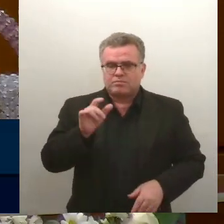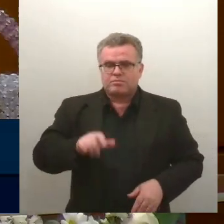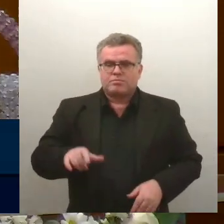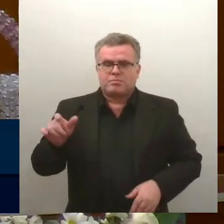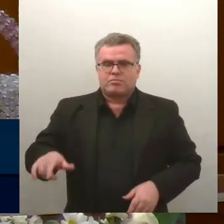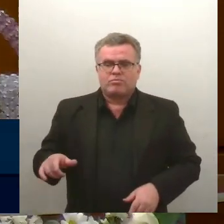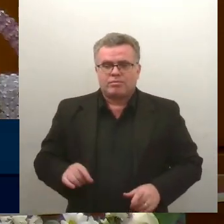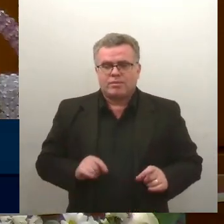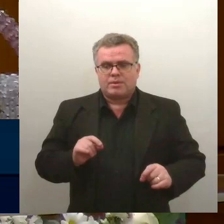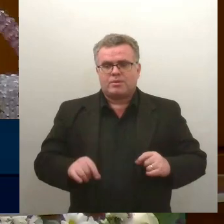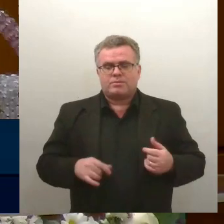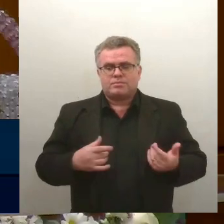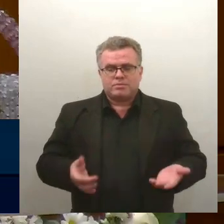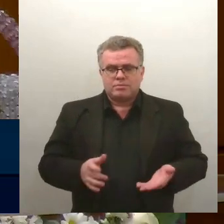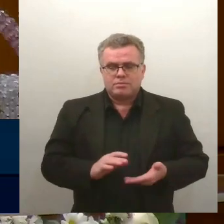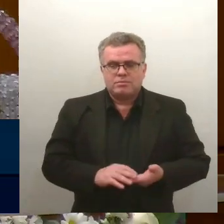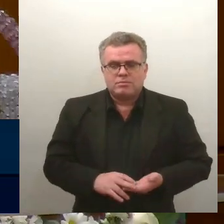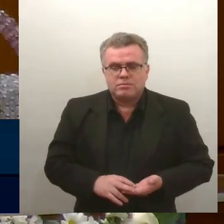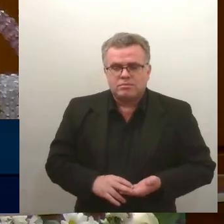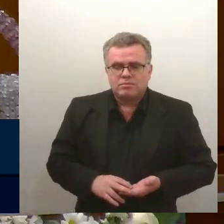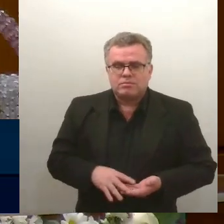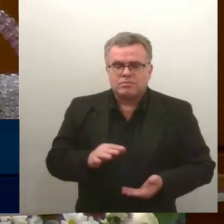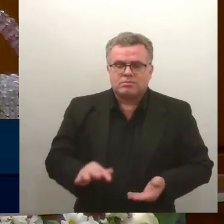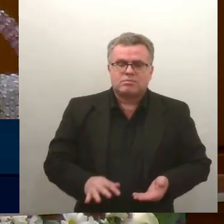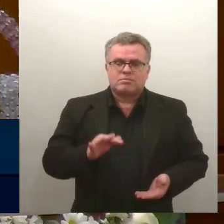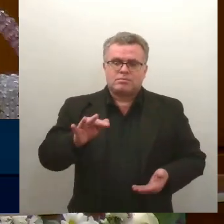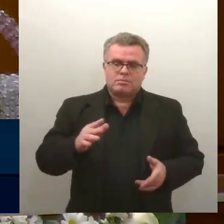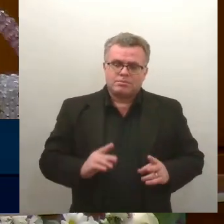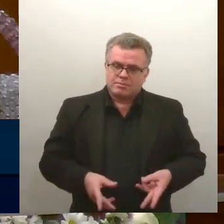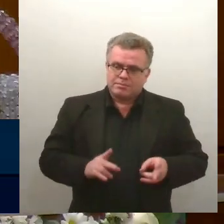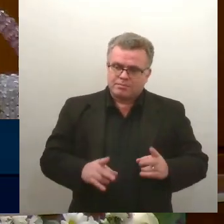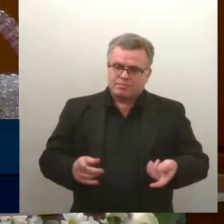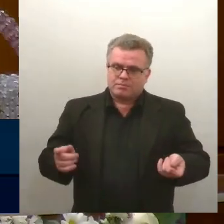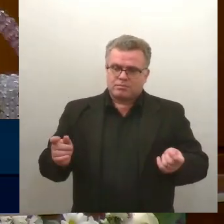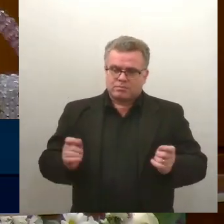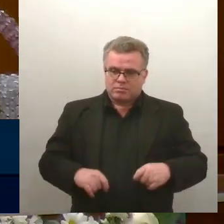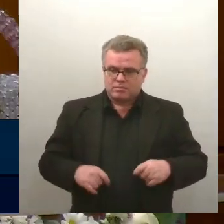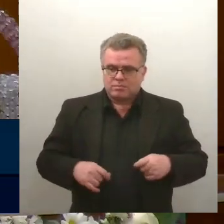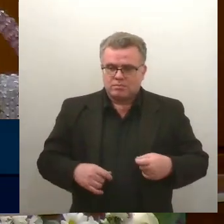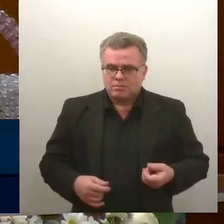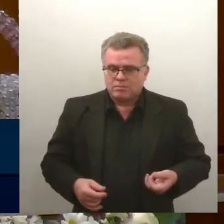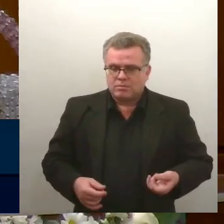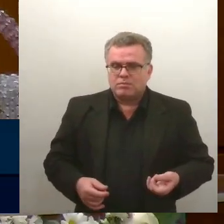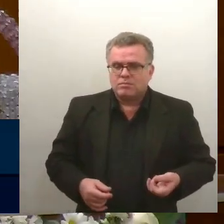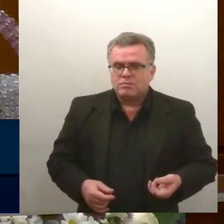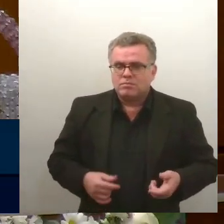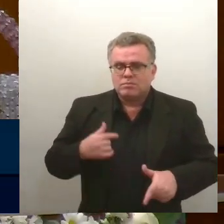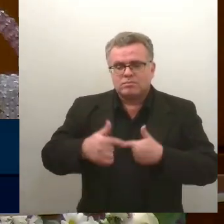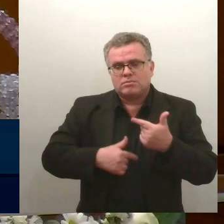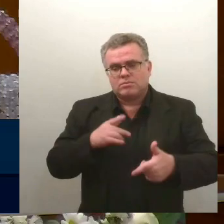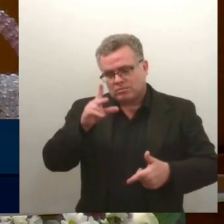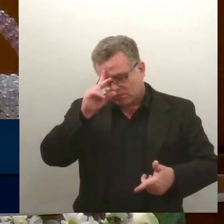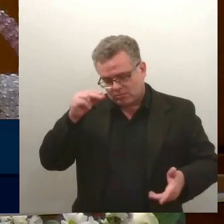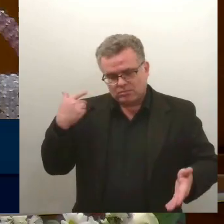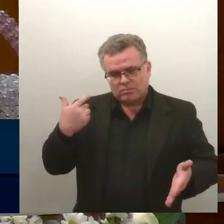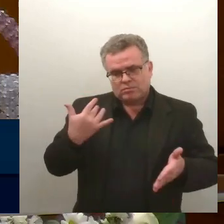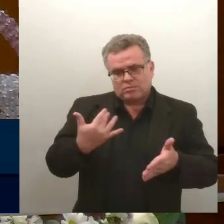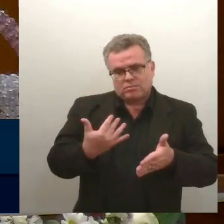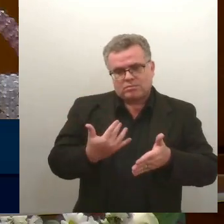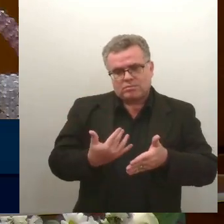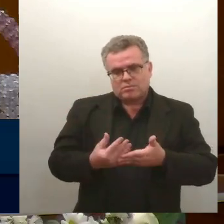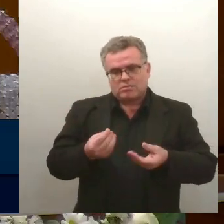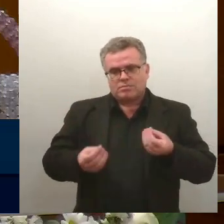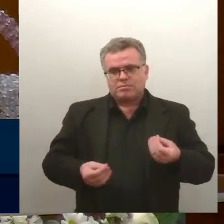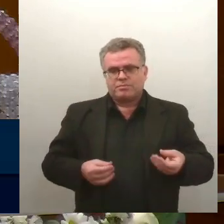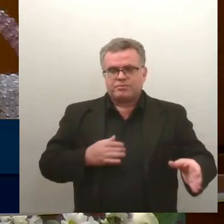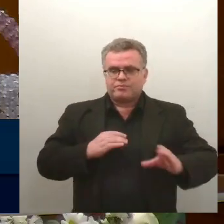para futuras gerações possam continuar trabalhando, porque além, né, da comunicação, todas e todos vocês